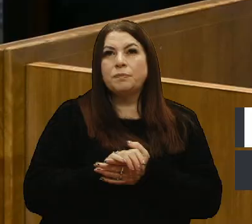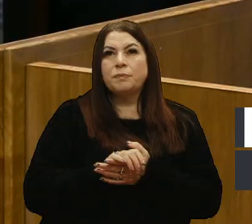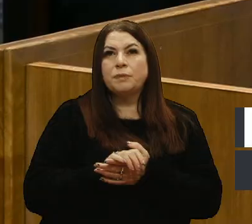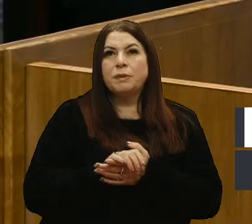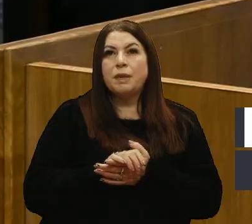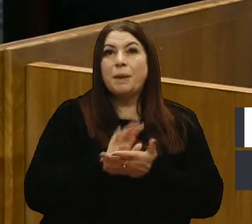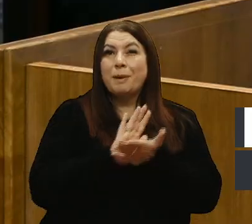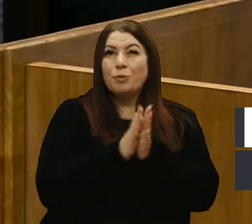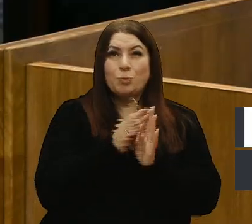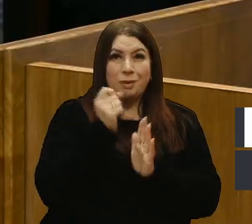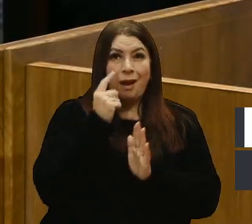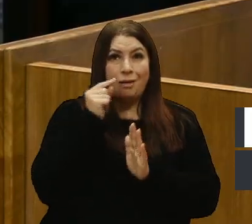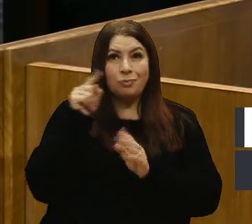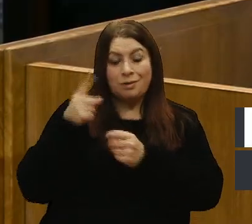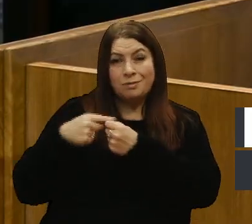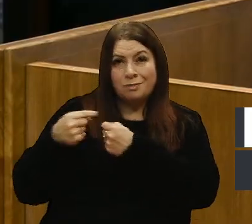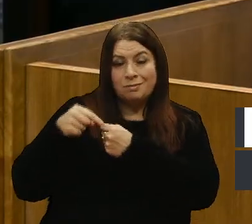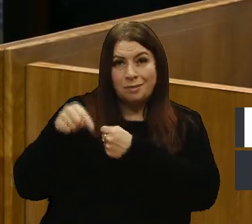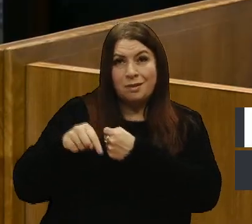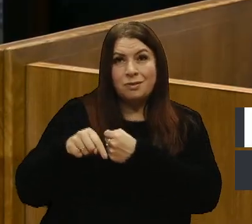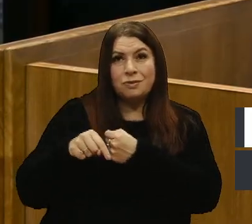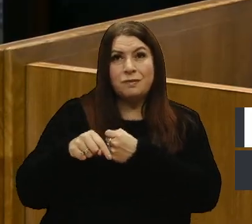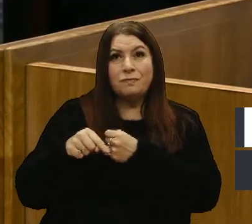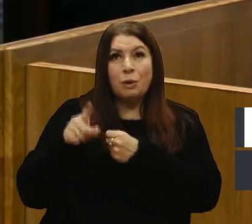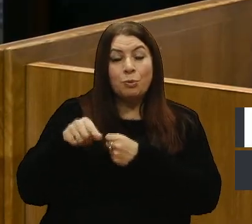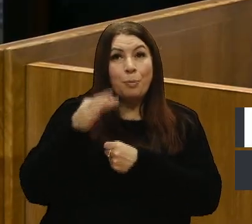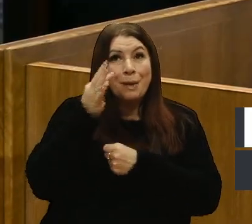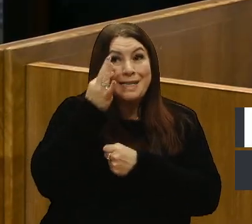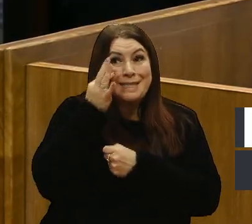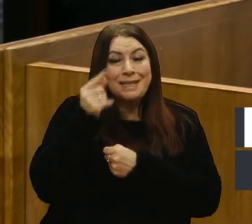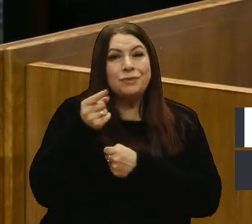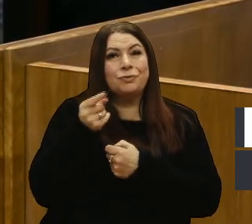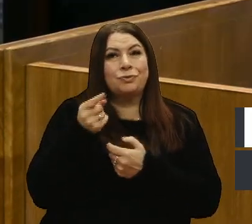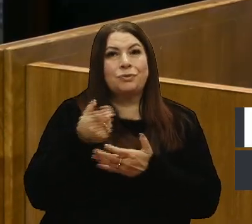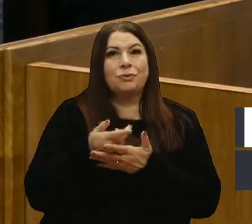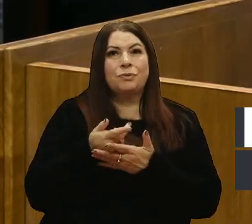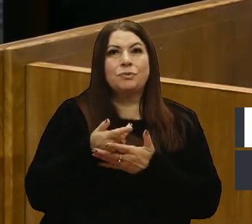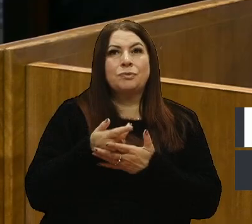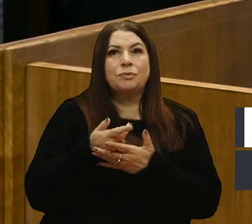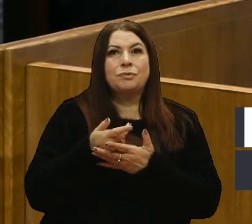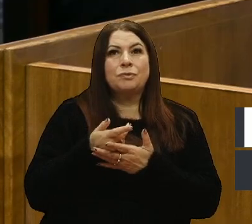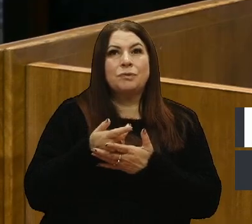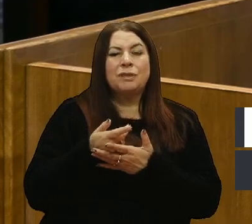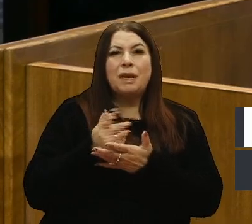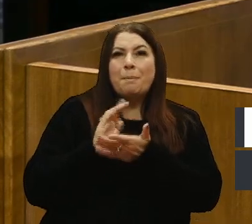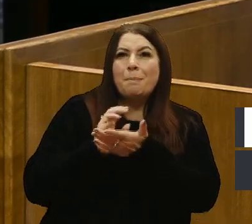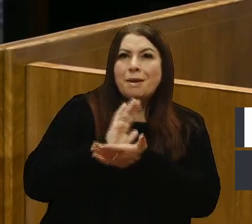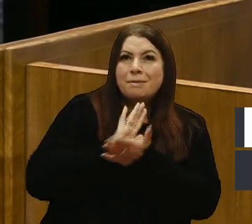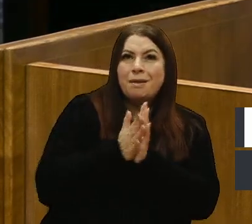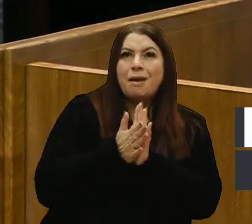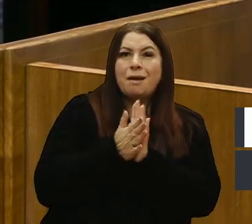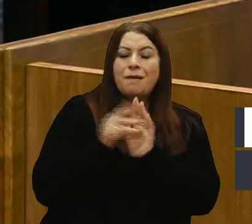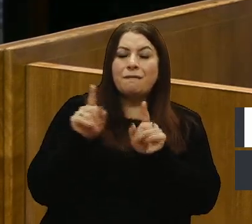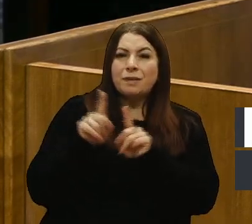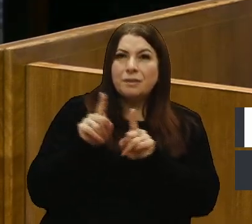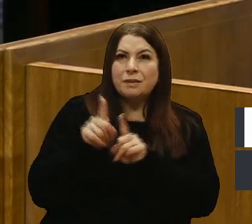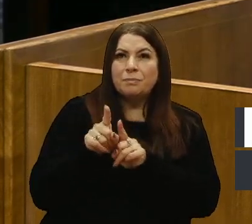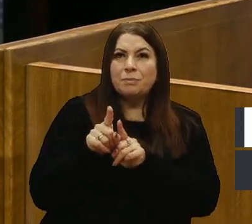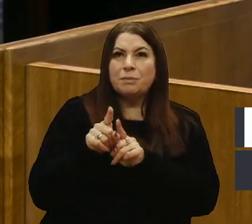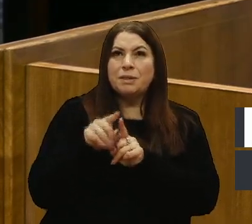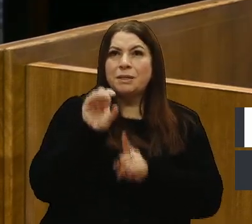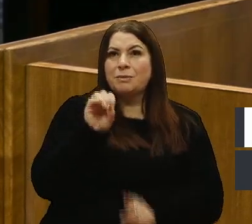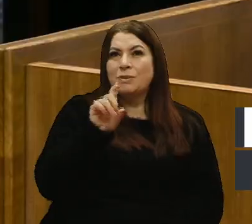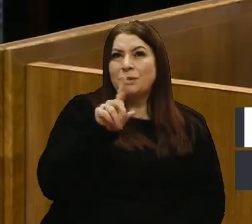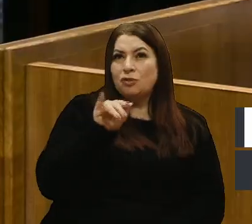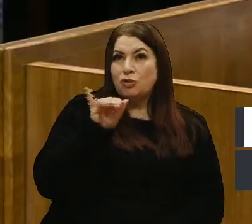torturador de gatos na nossa cidade, ficou muito presente essa questão. Ele torturava, sim, pela questão do sadismo e tudo